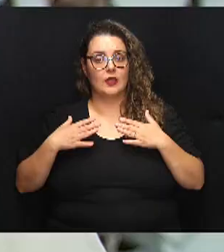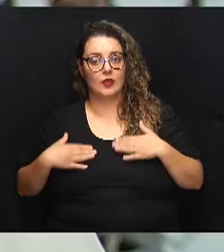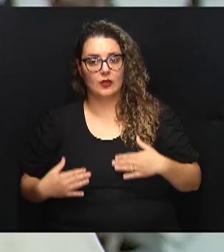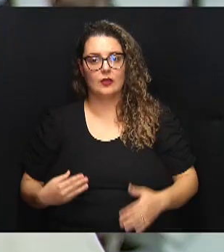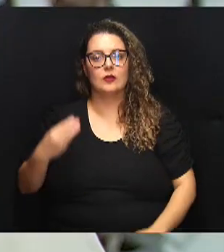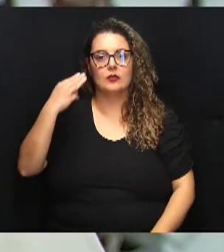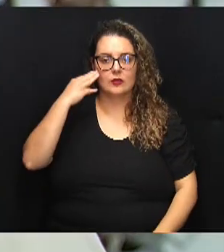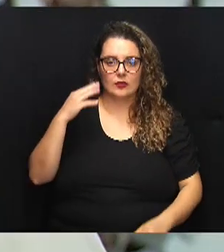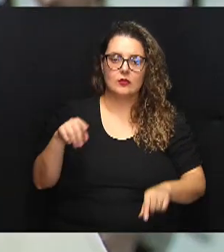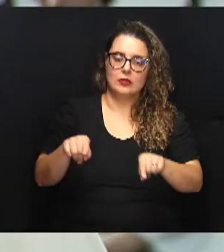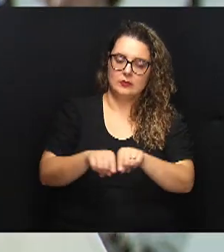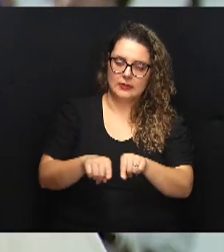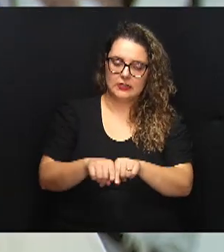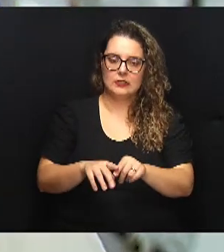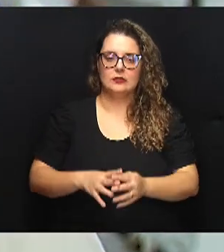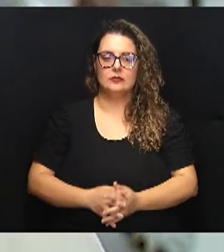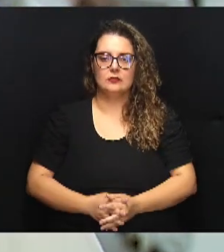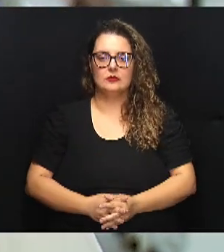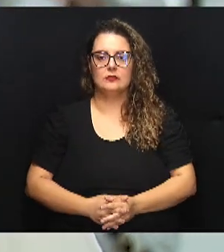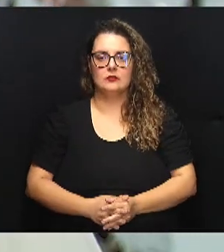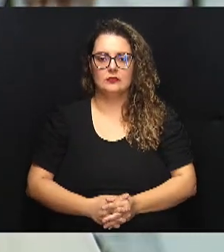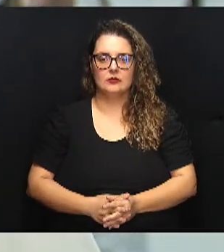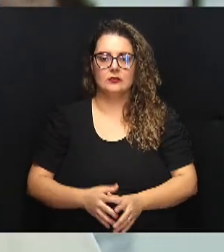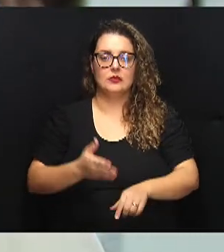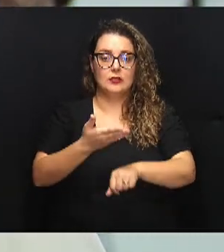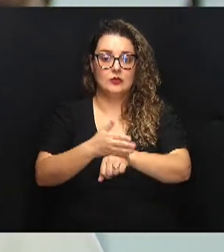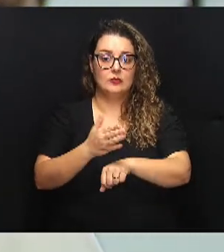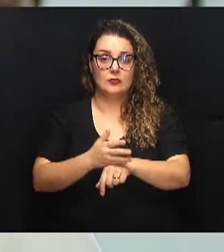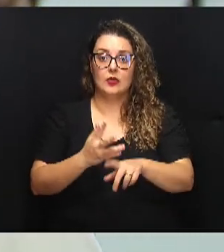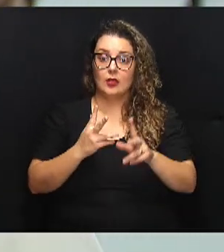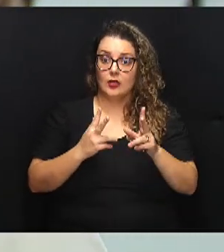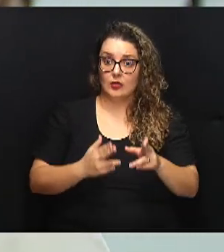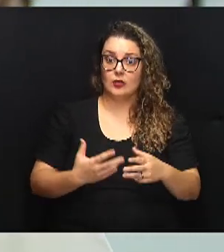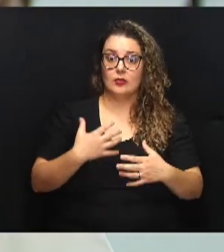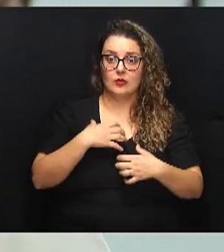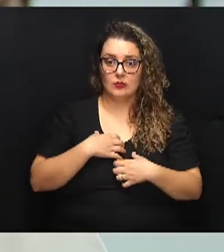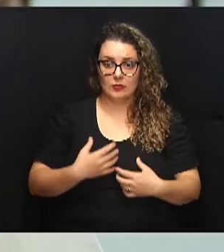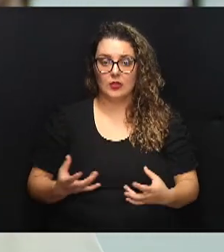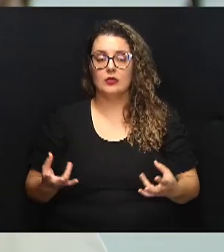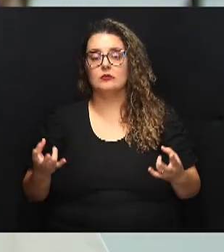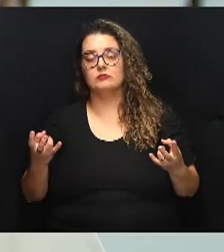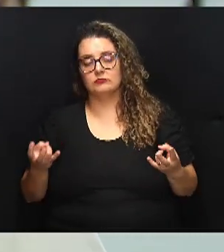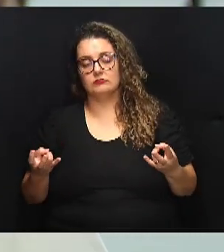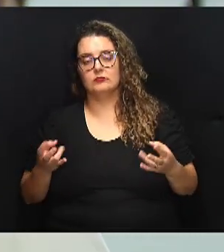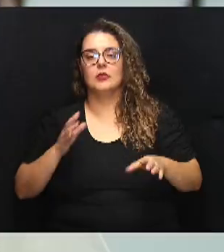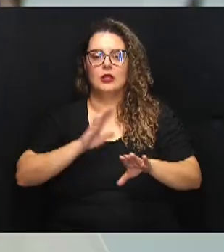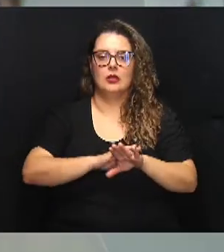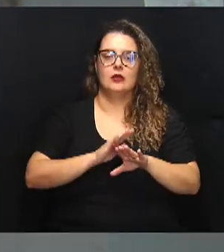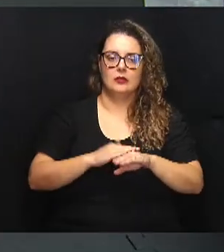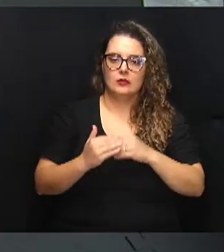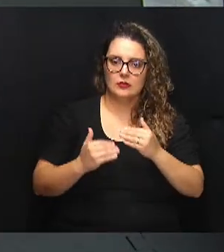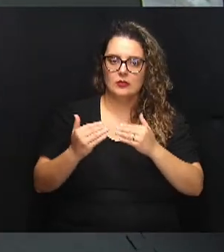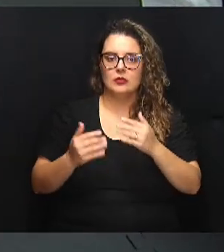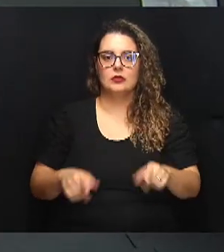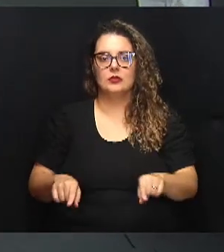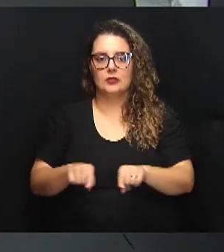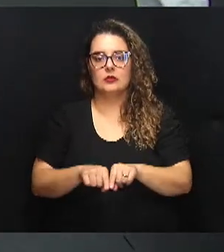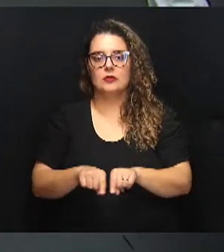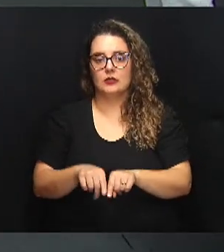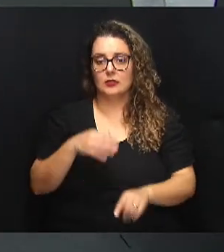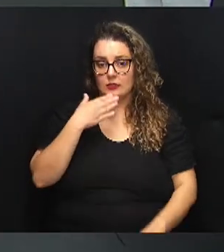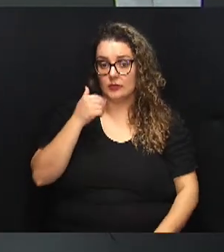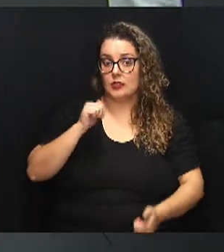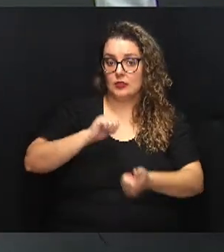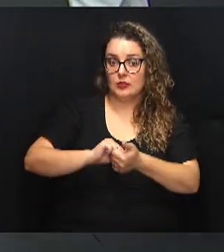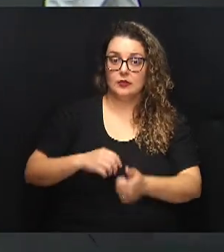como mentalmente, né? Eu pratico ele como uma forma de meditação ativa e também como uma forma de melhoria da